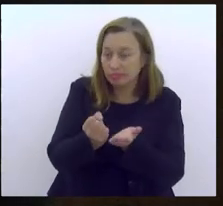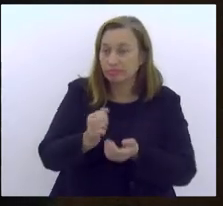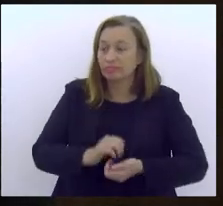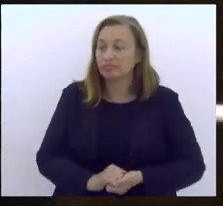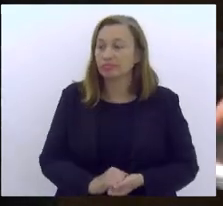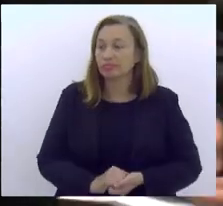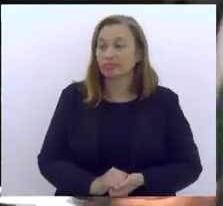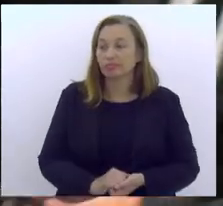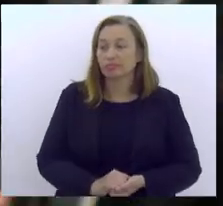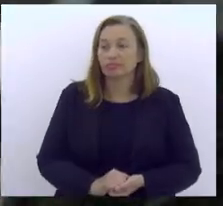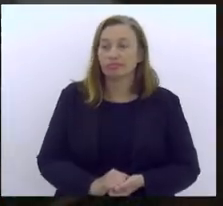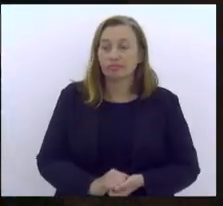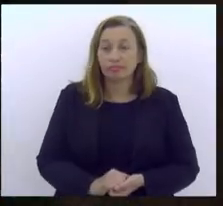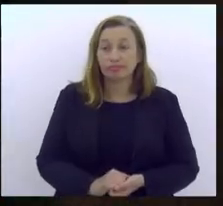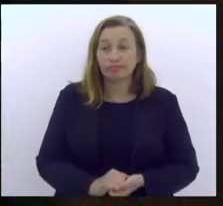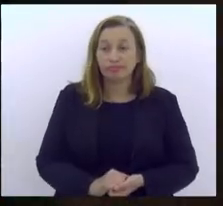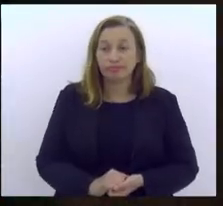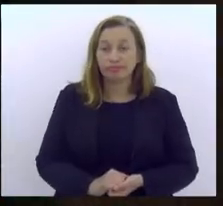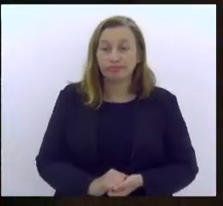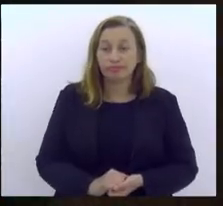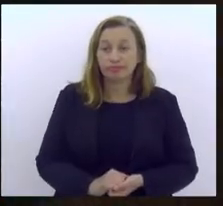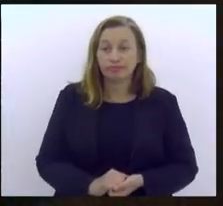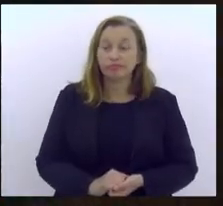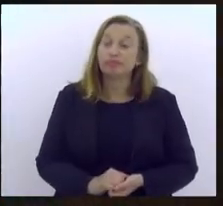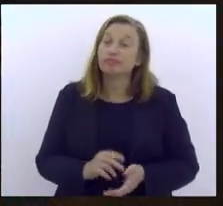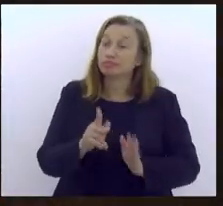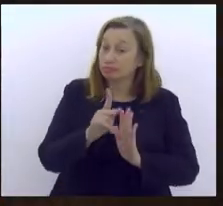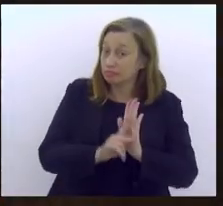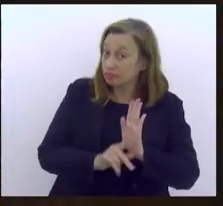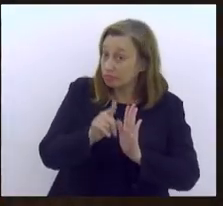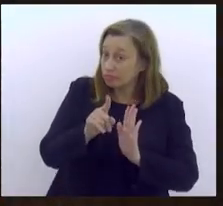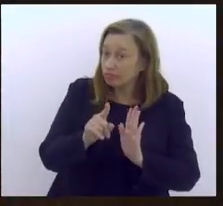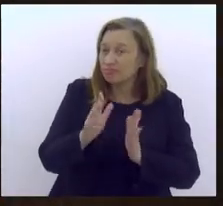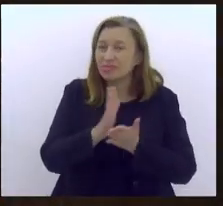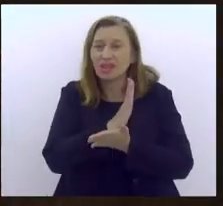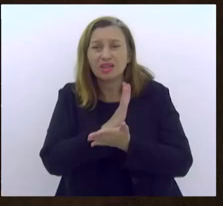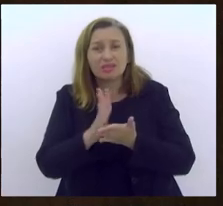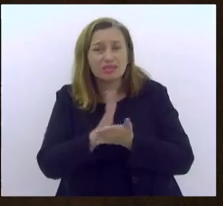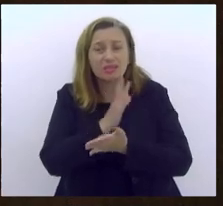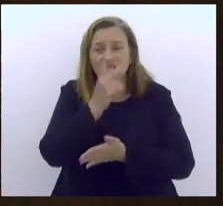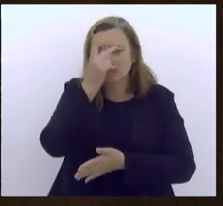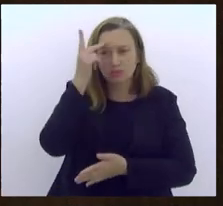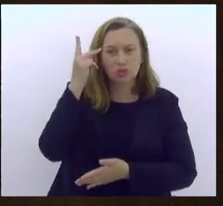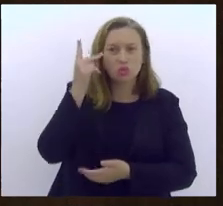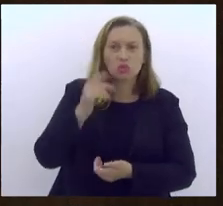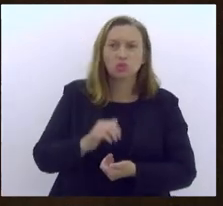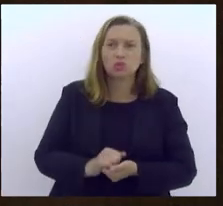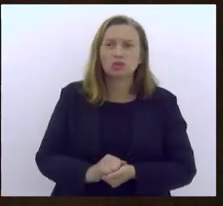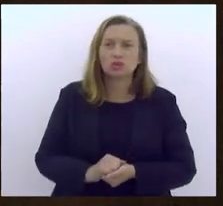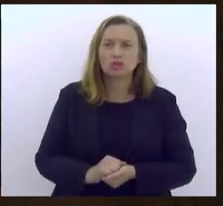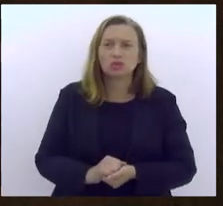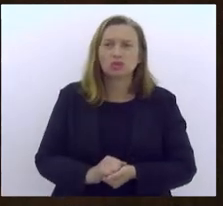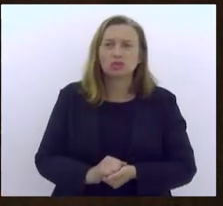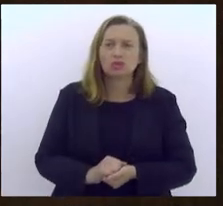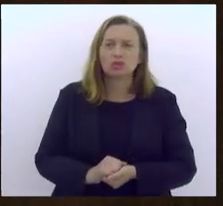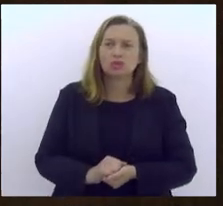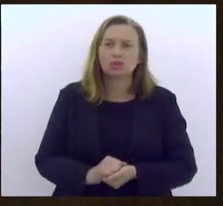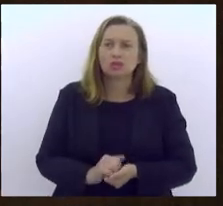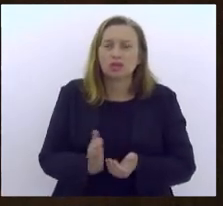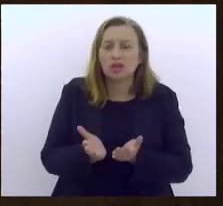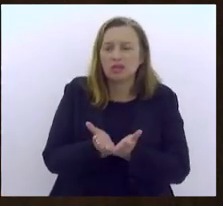quero apoiar esse projeto, e às vezes as pessoas, né, os evangélicos